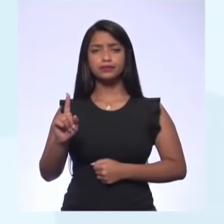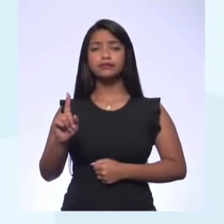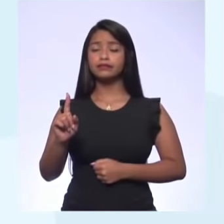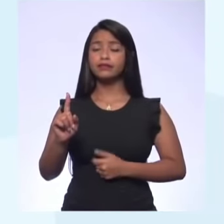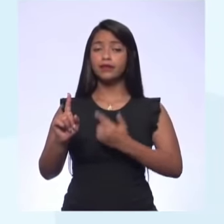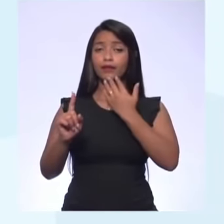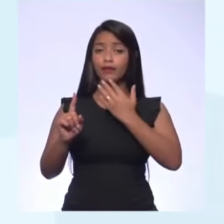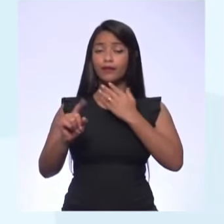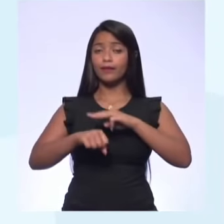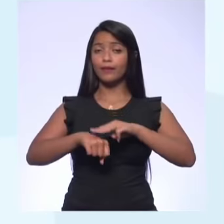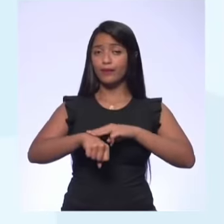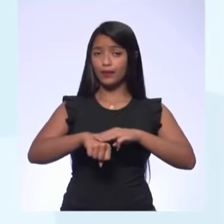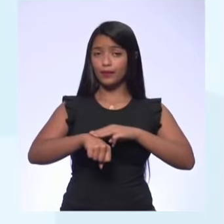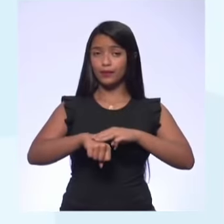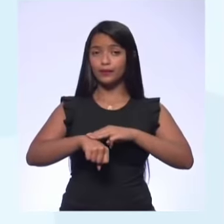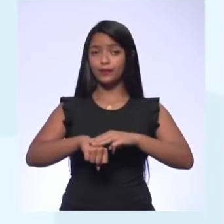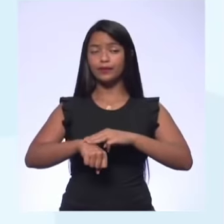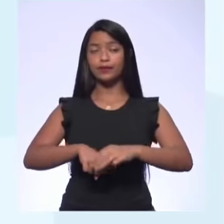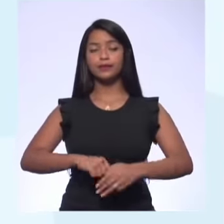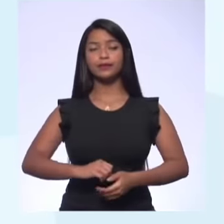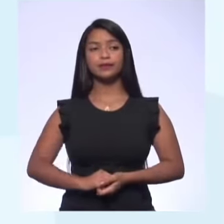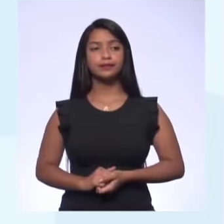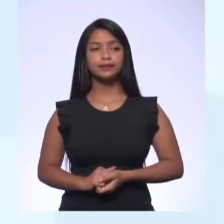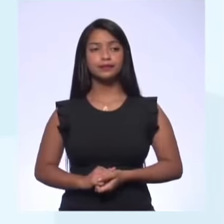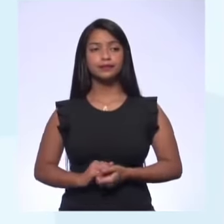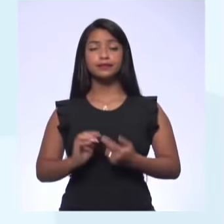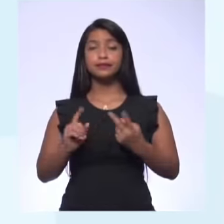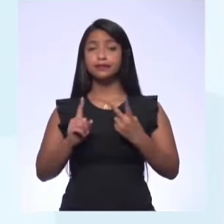dele são castanhos. How tall